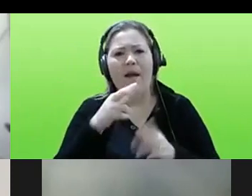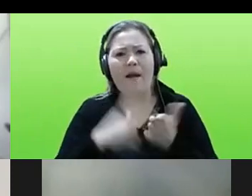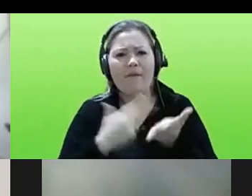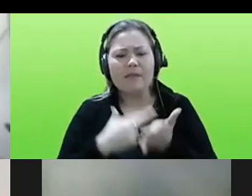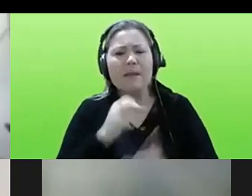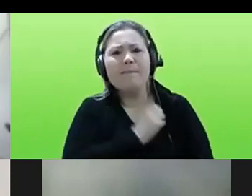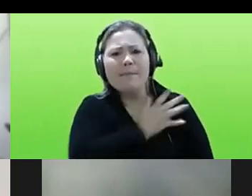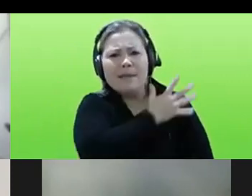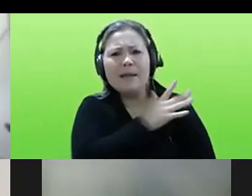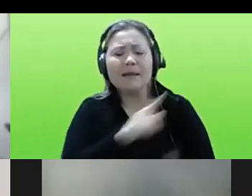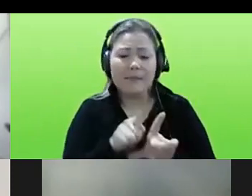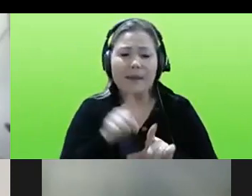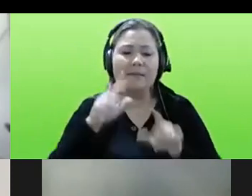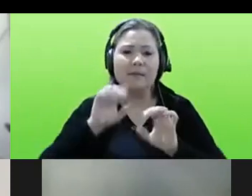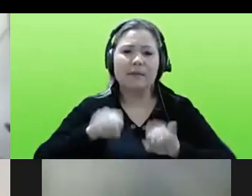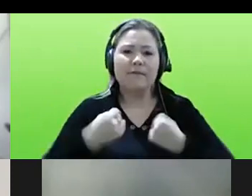chamada A Defesa Nacional.